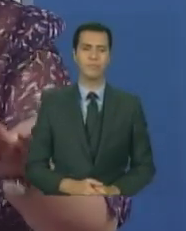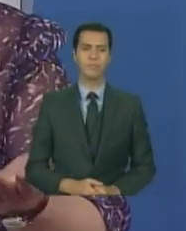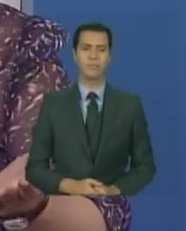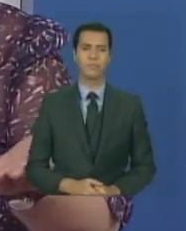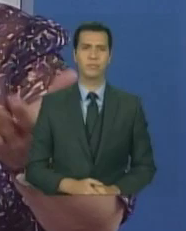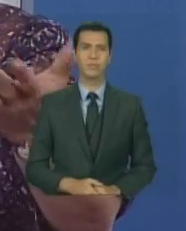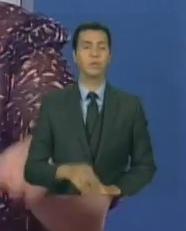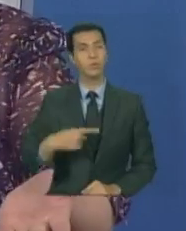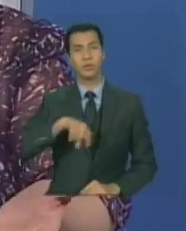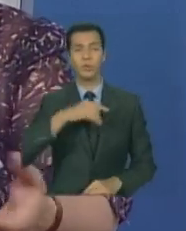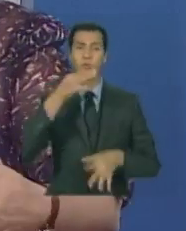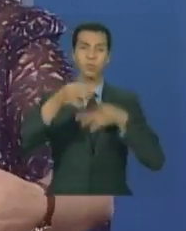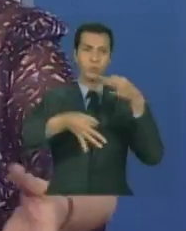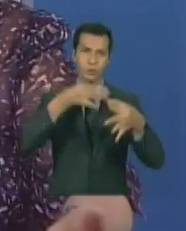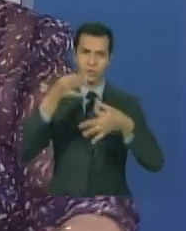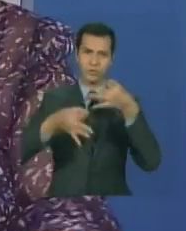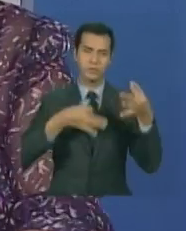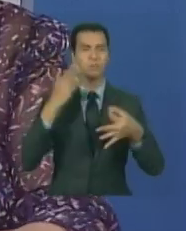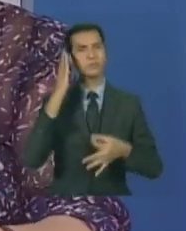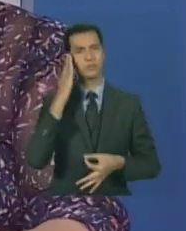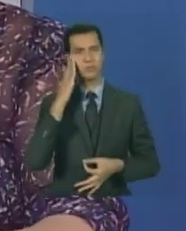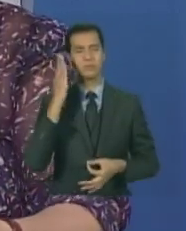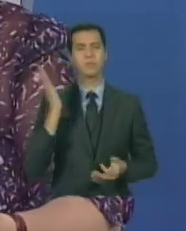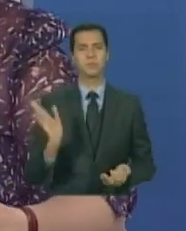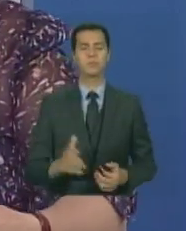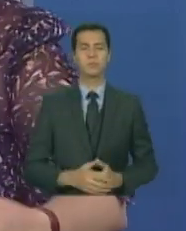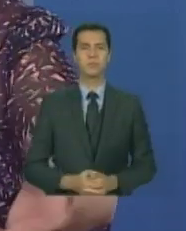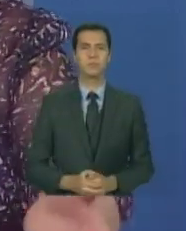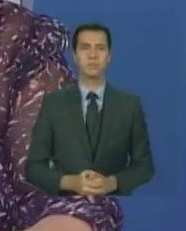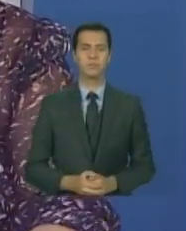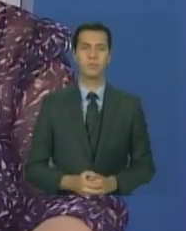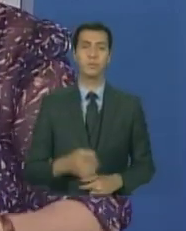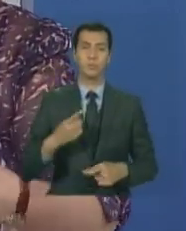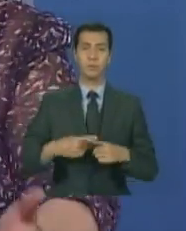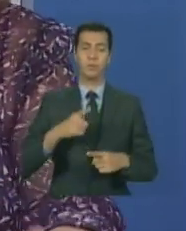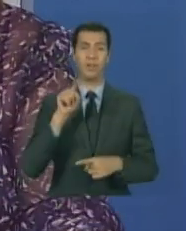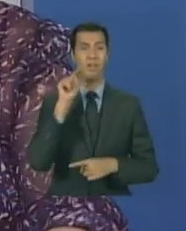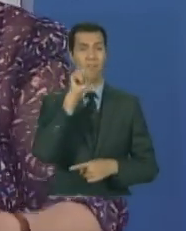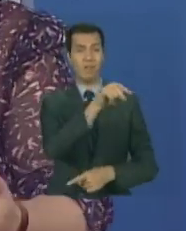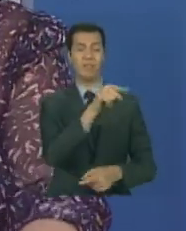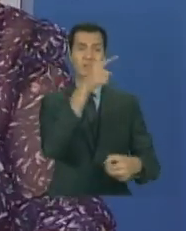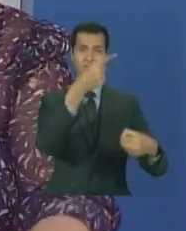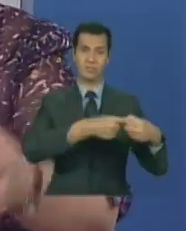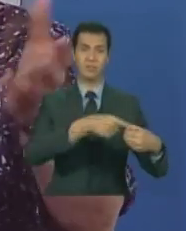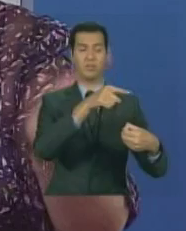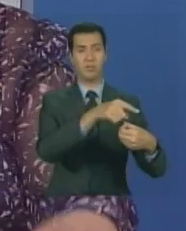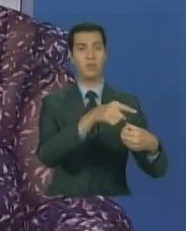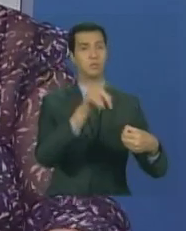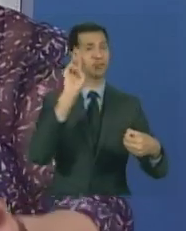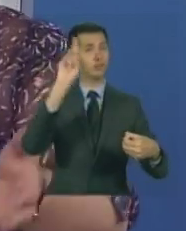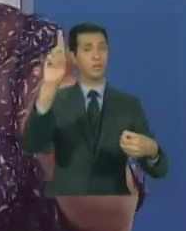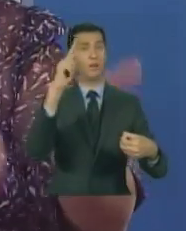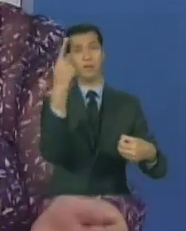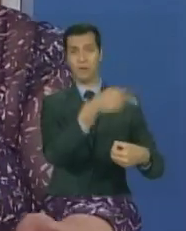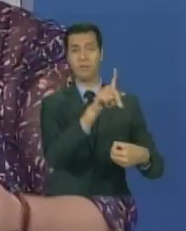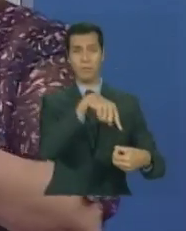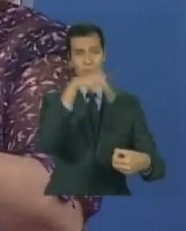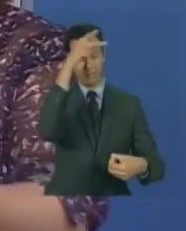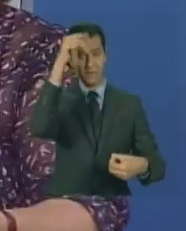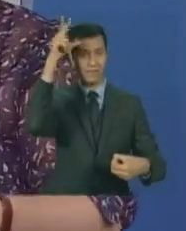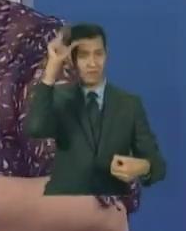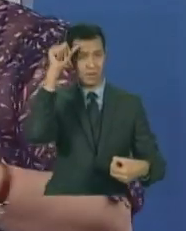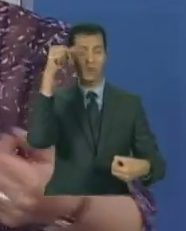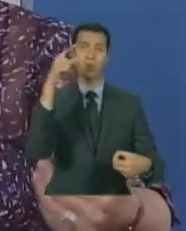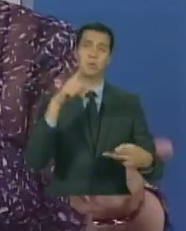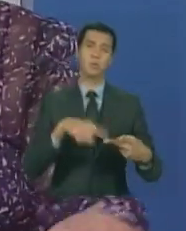é uma sugestão, porque você tem lá no município, quem comanda é o gestor municipal, por meio do prefeito eleito,